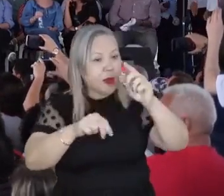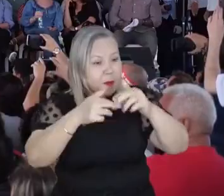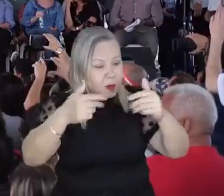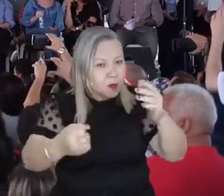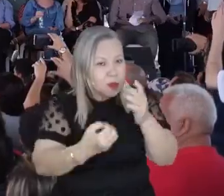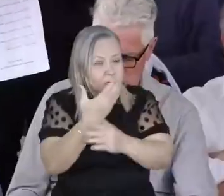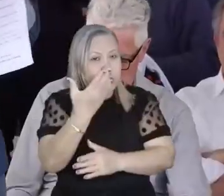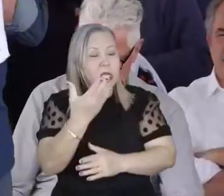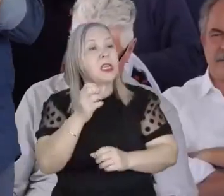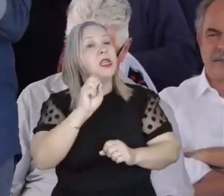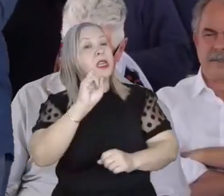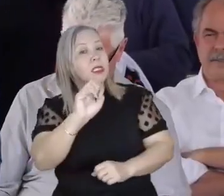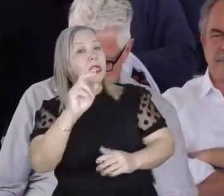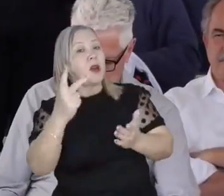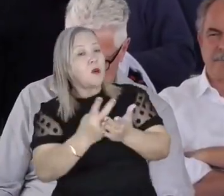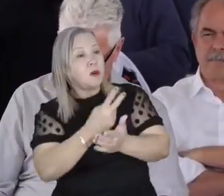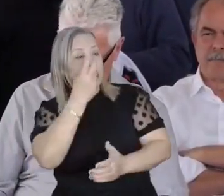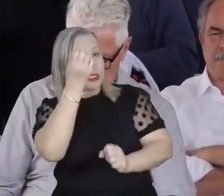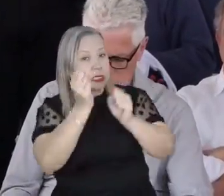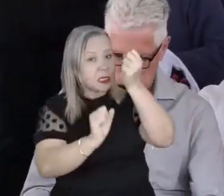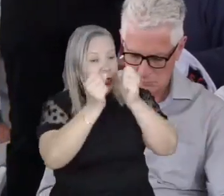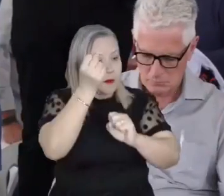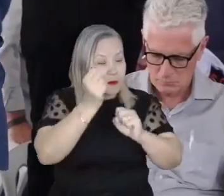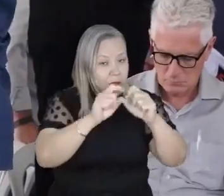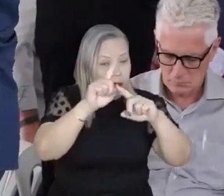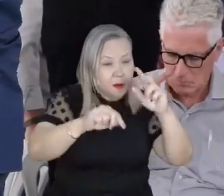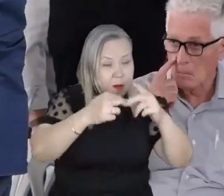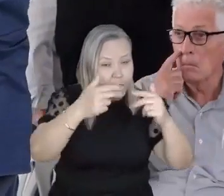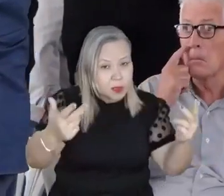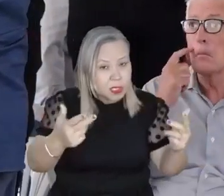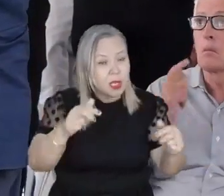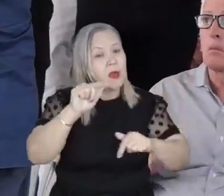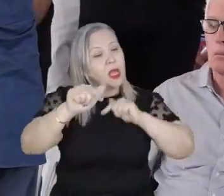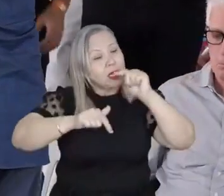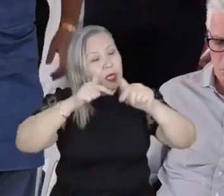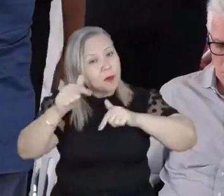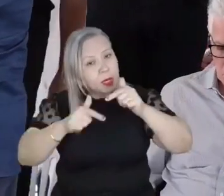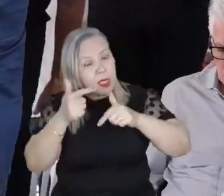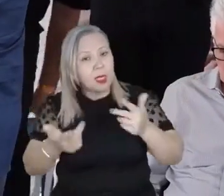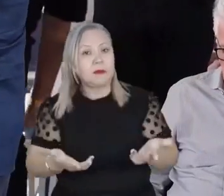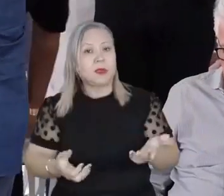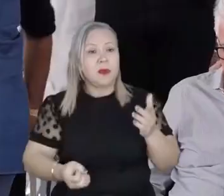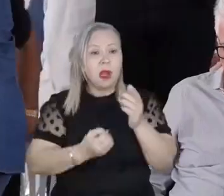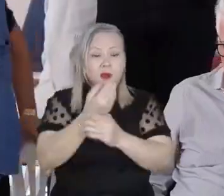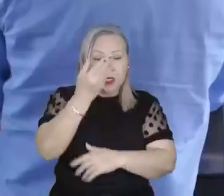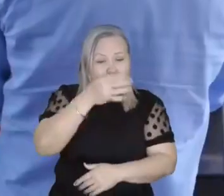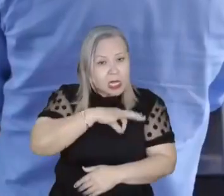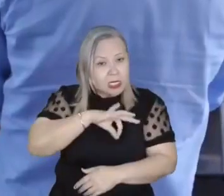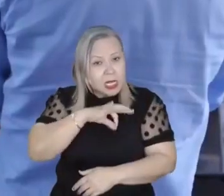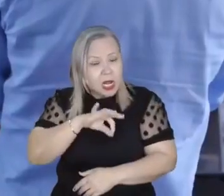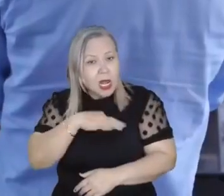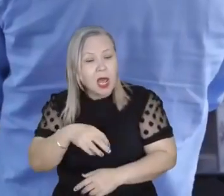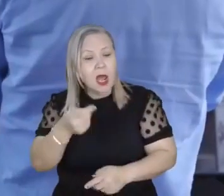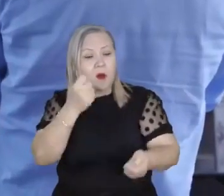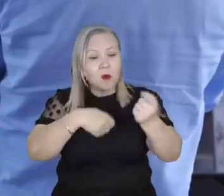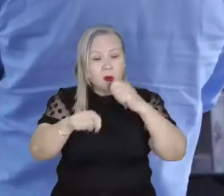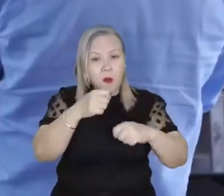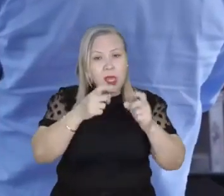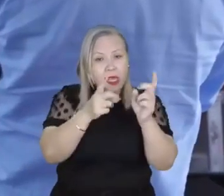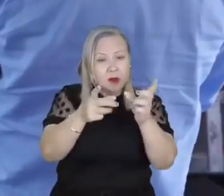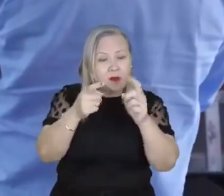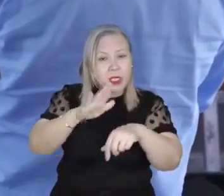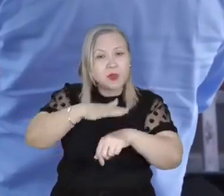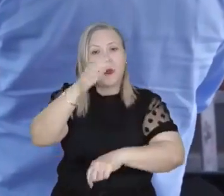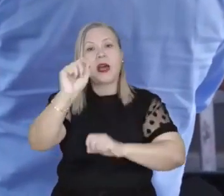emprego gera um salário. Esse salário serve um consumidor. O comércio vende mais, tem mais um emprego, tem mais um